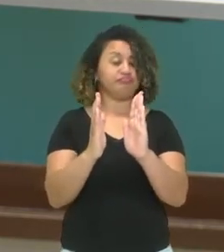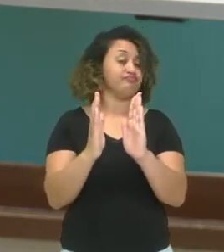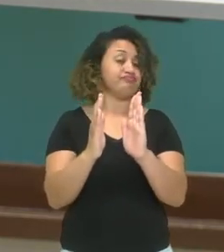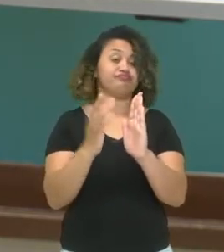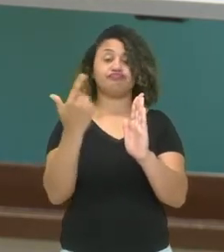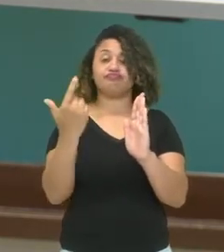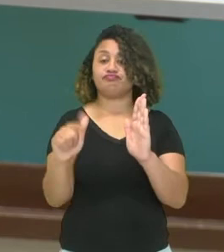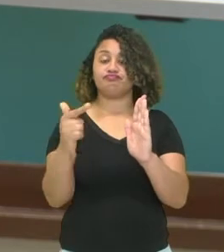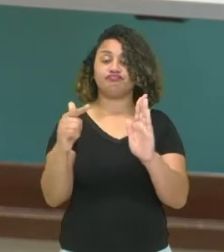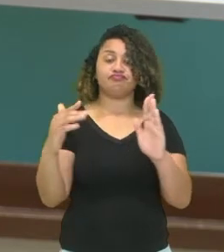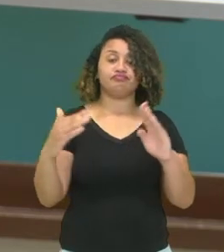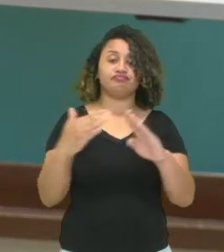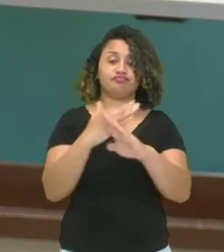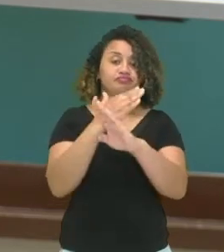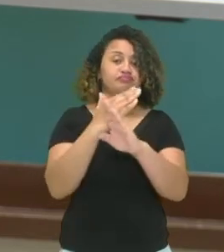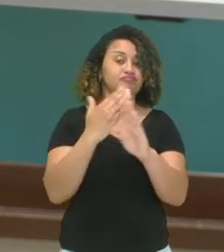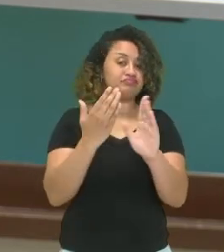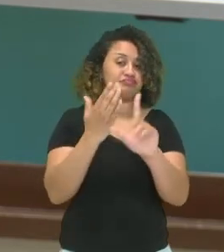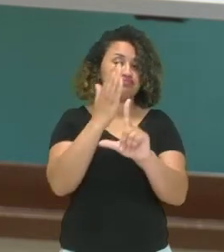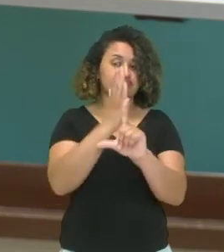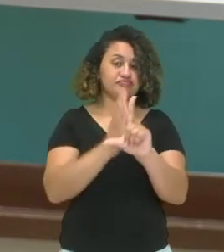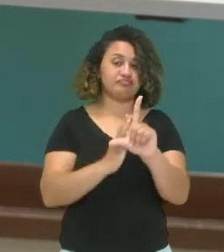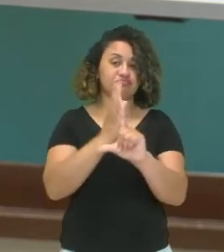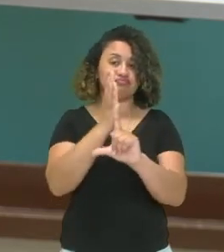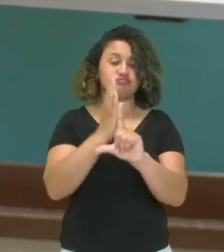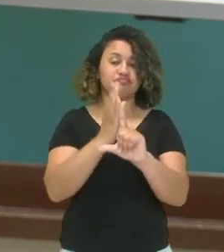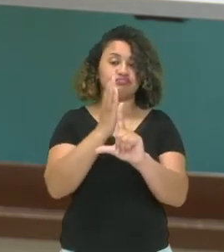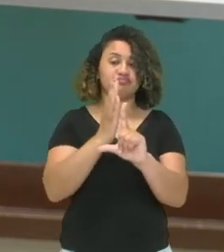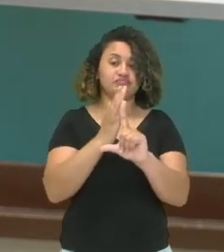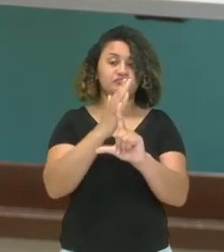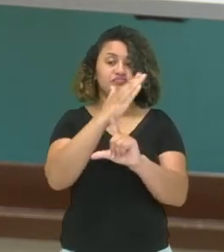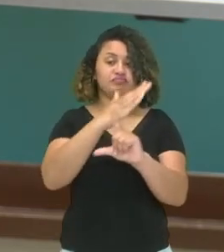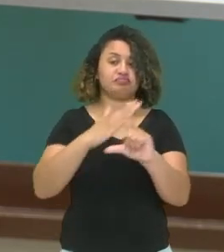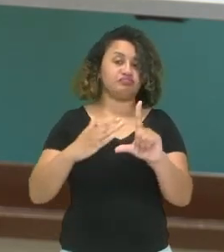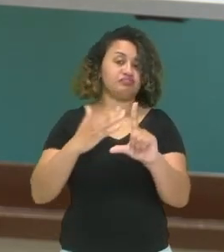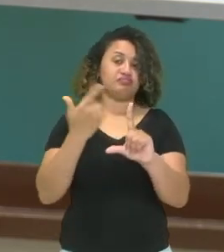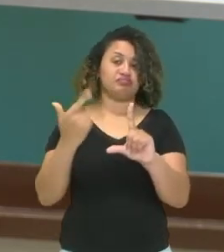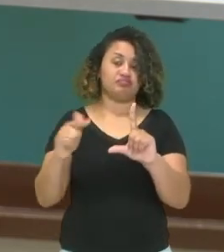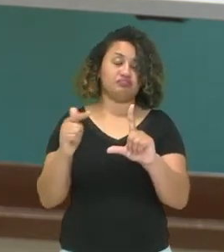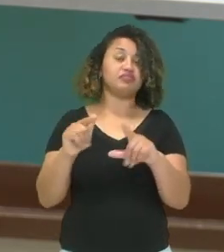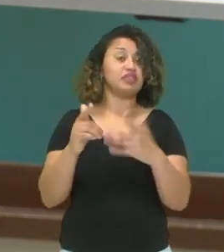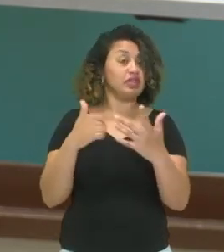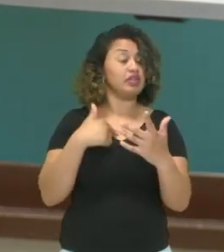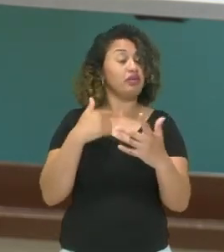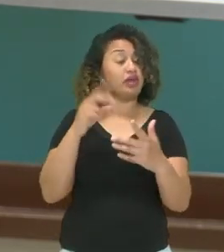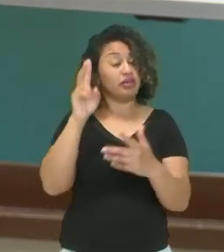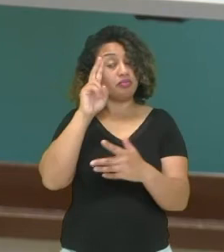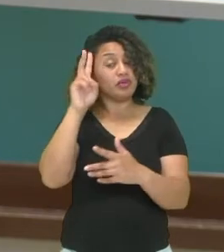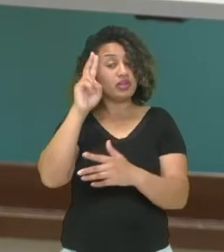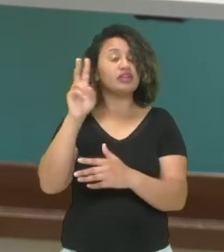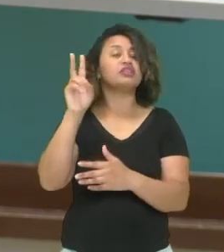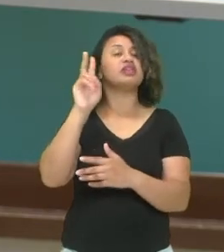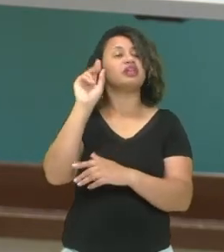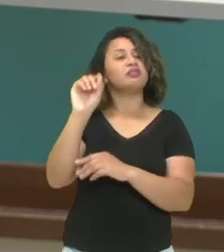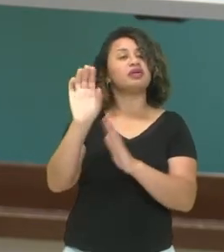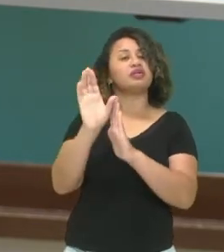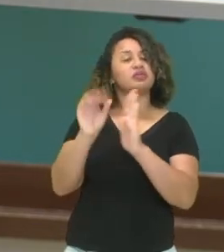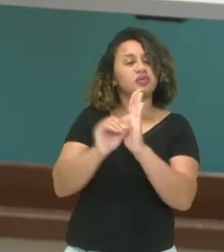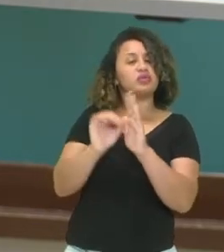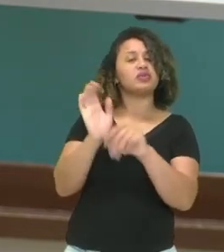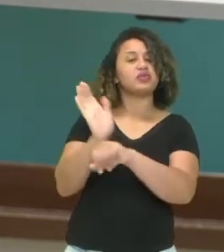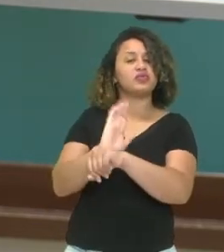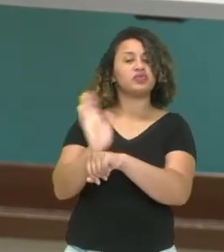haver cruzamento com o eixo das tangentes. Quem não lembra, revisa lá os vídeos das aulas